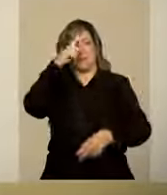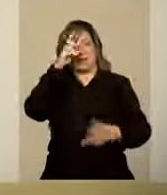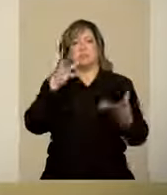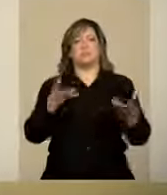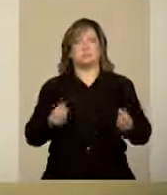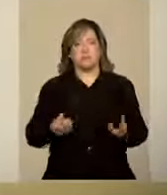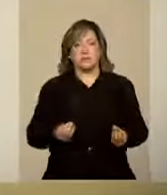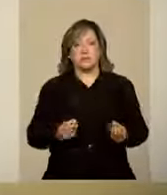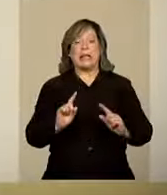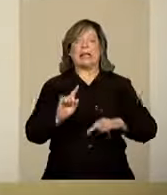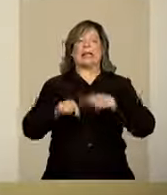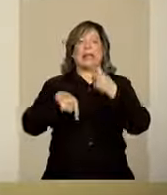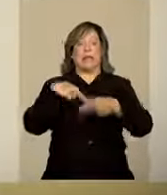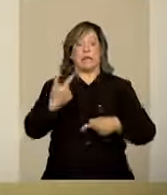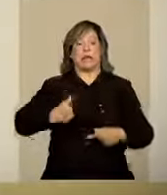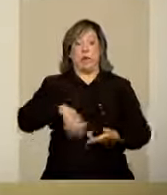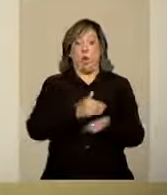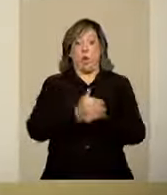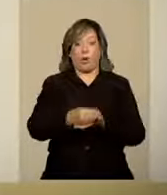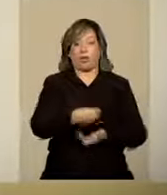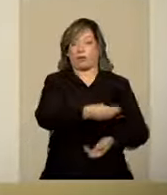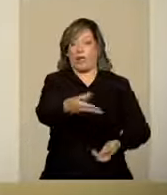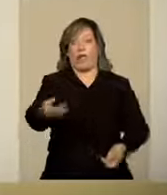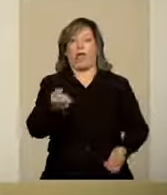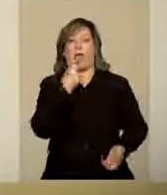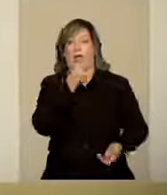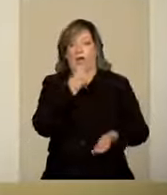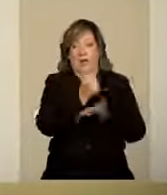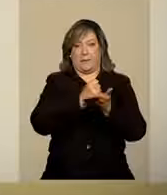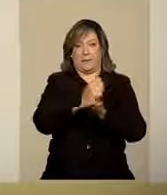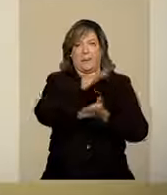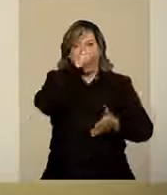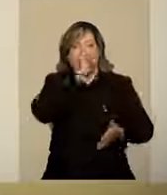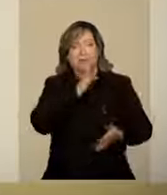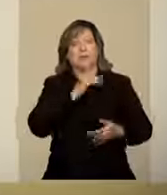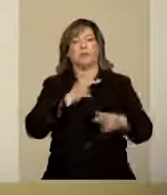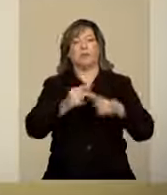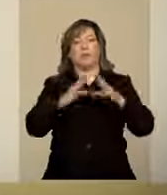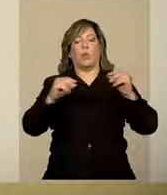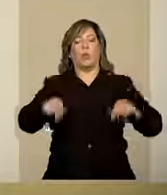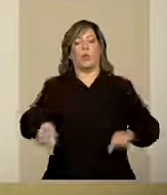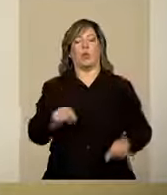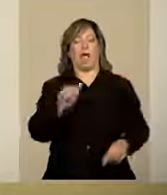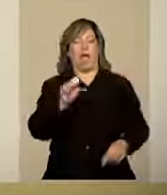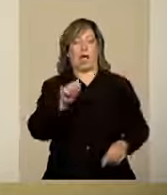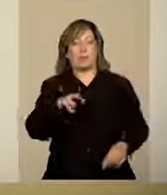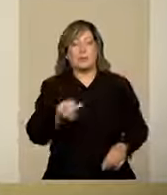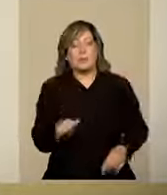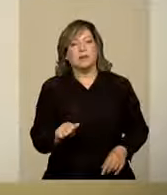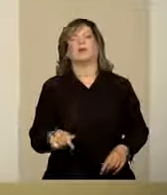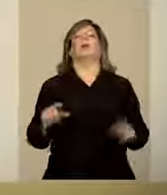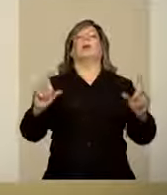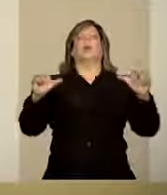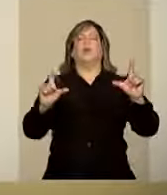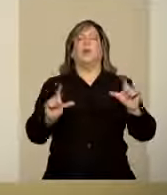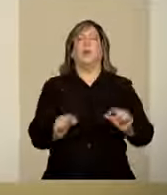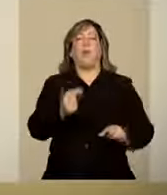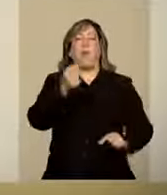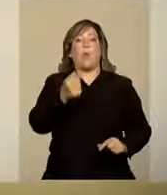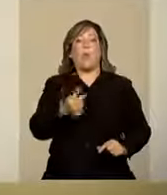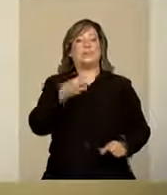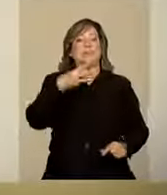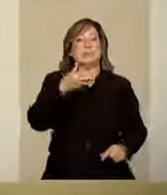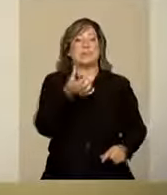depois que nós começamos a distribuir os remédios para o combate a asma nós reduzimos em quase